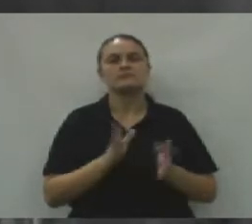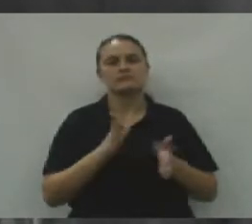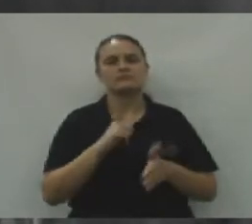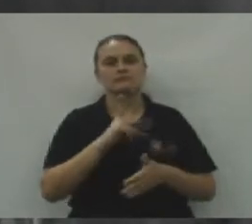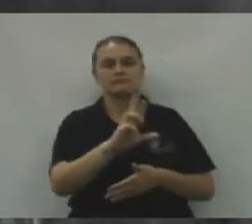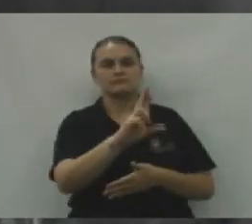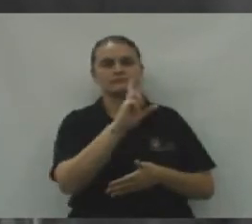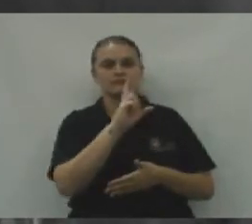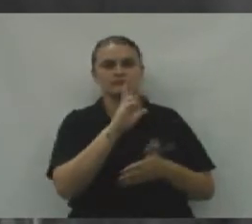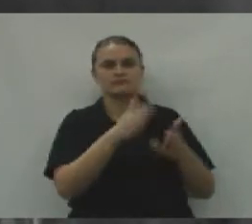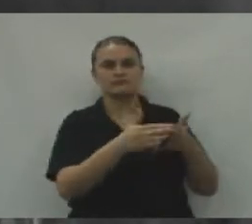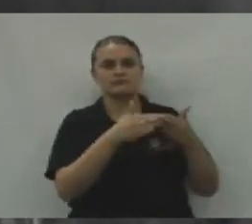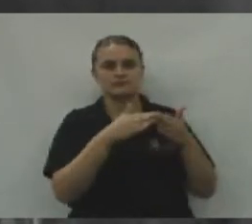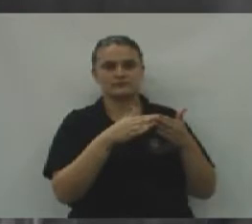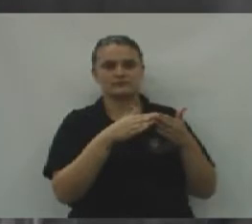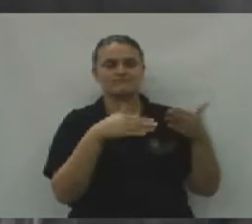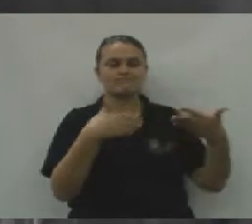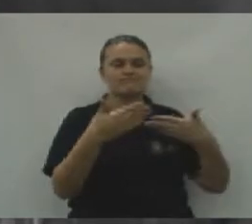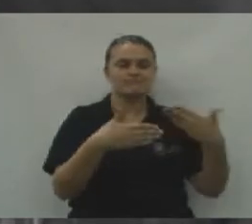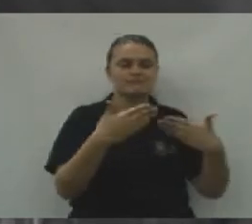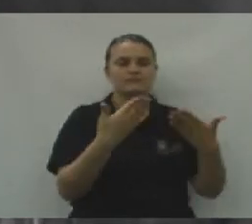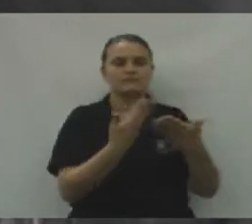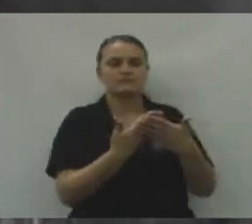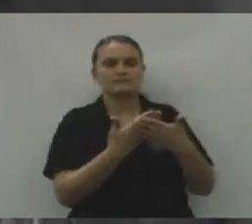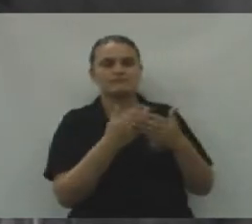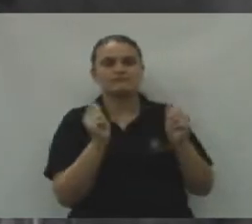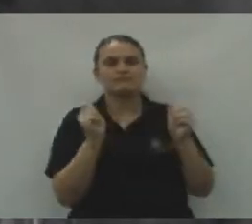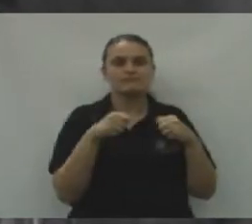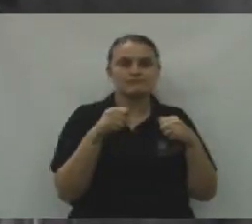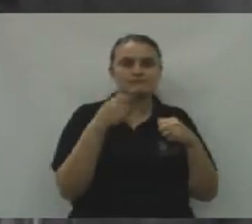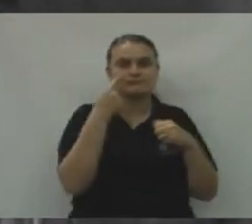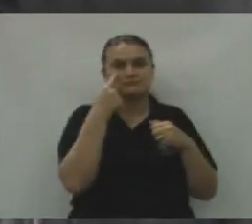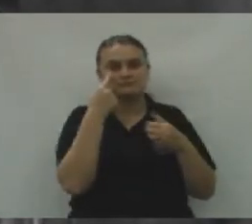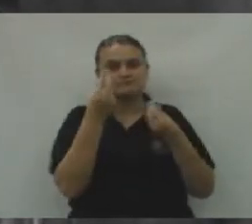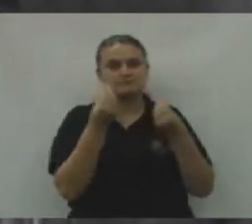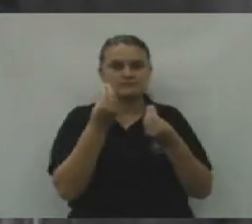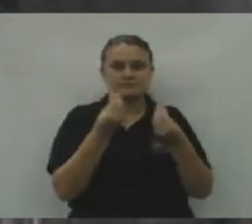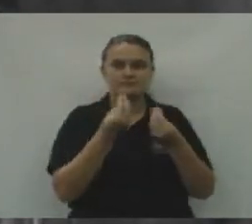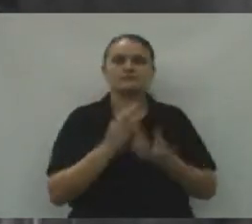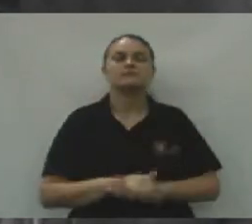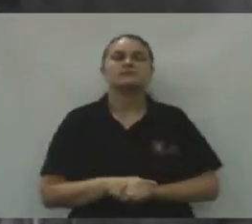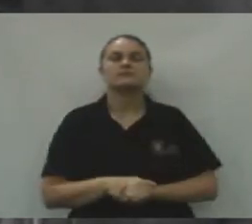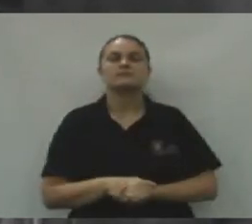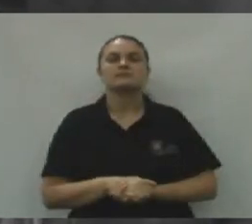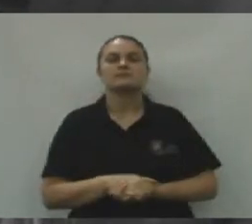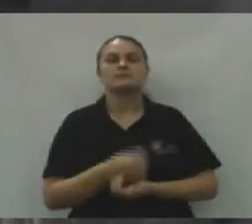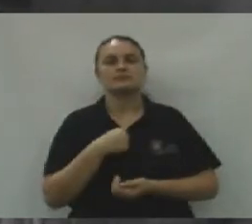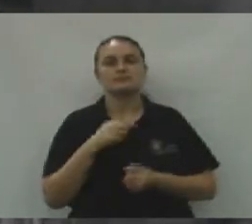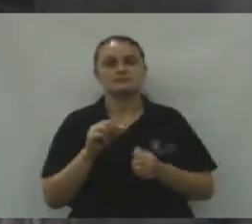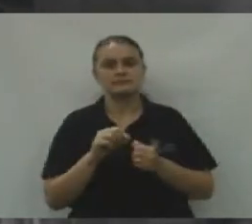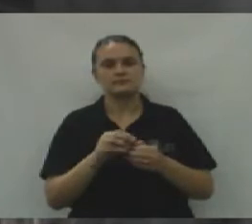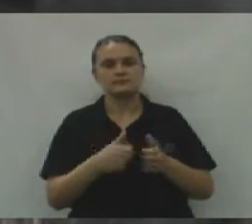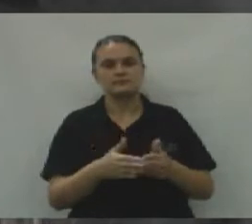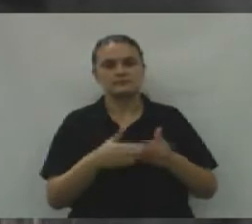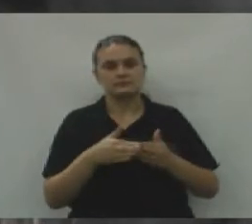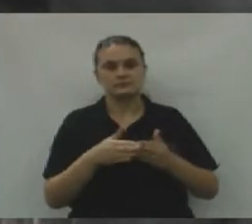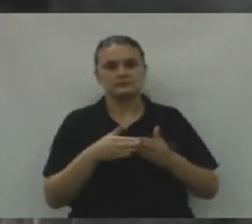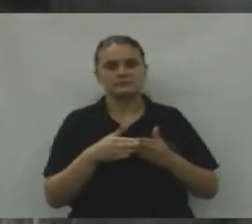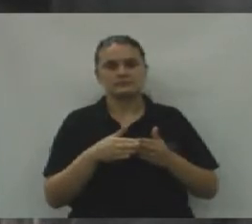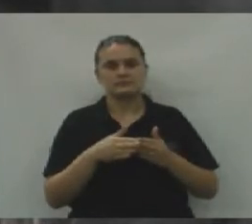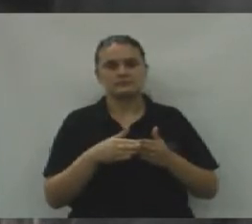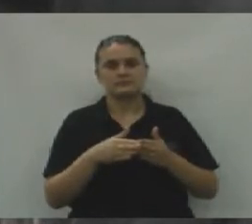Já tive a resposta do requerimento que está sendo estudado esta possibilidade. Eu tinha feito um requerimento